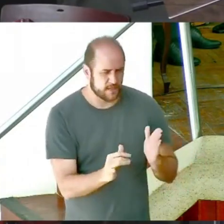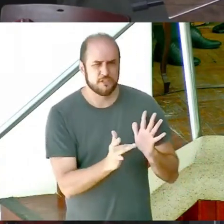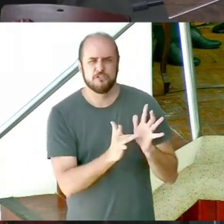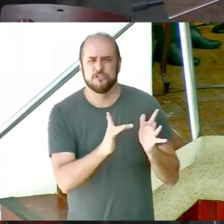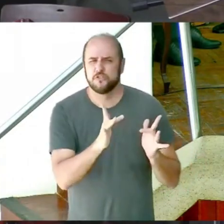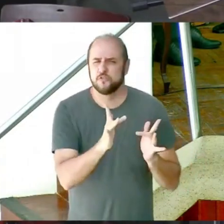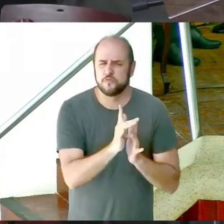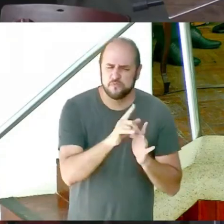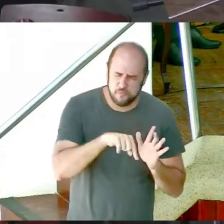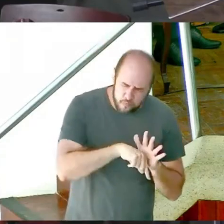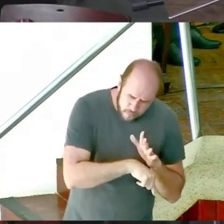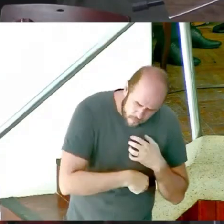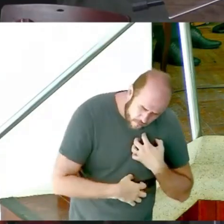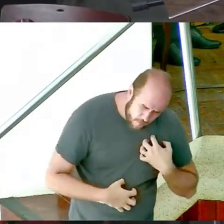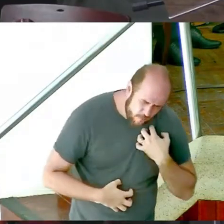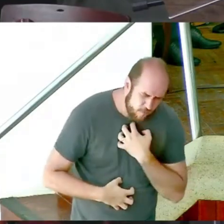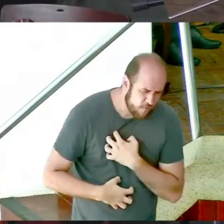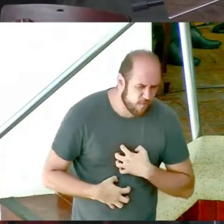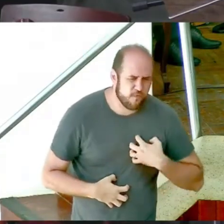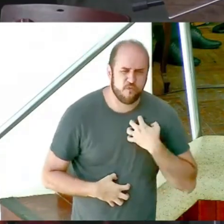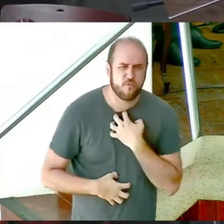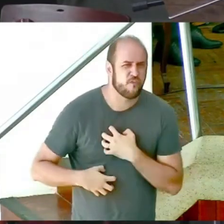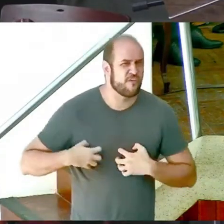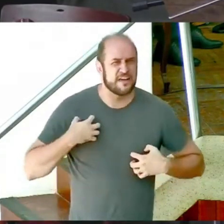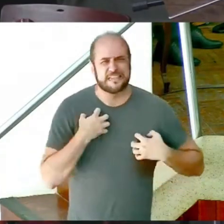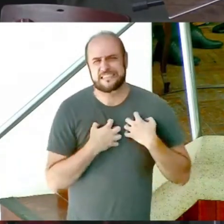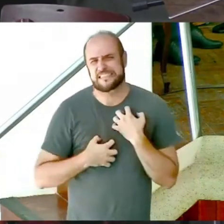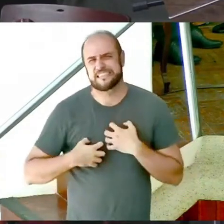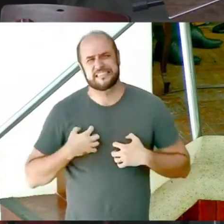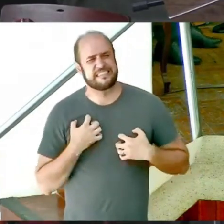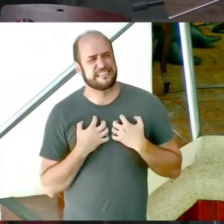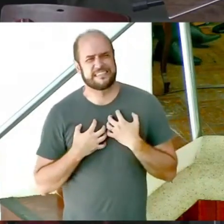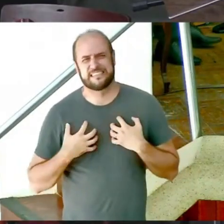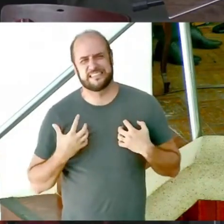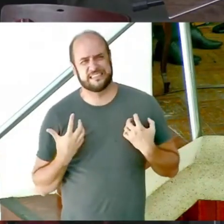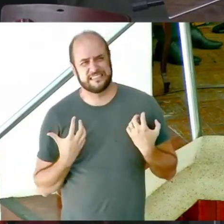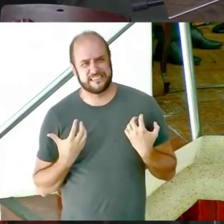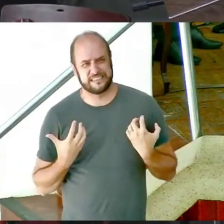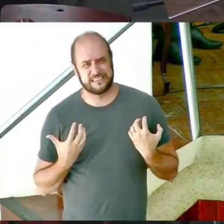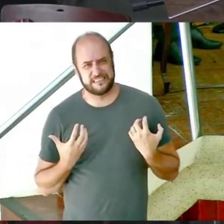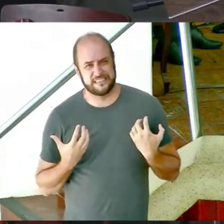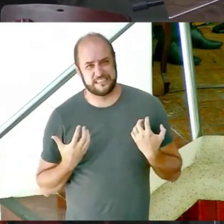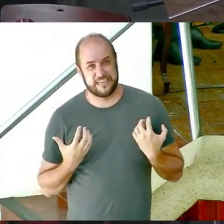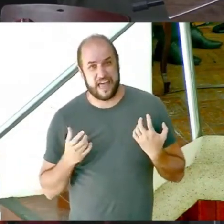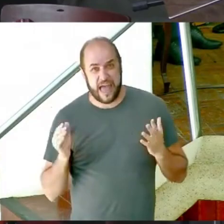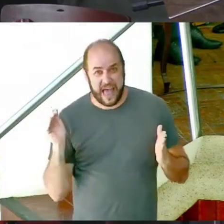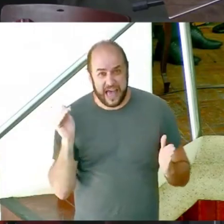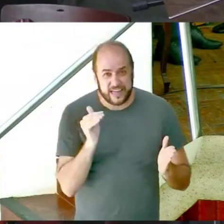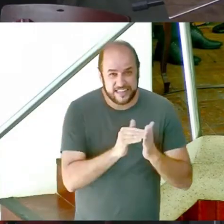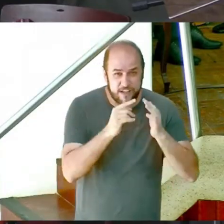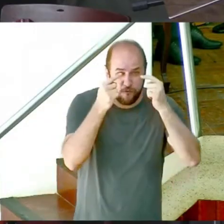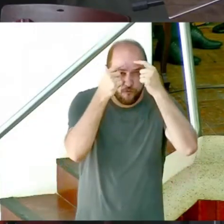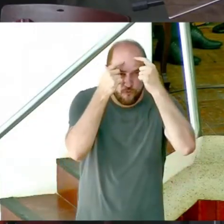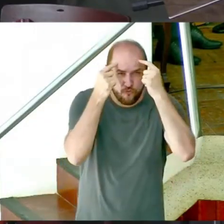profunda agonia, angústia e aflição, a ponto de suar